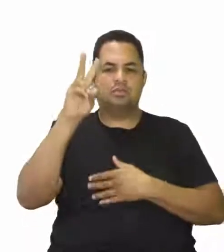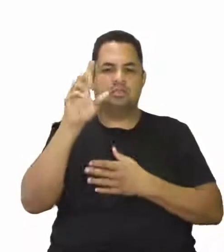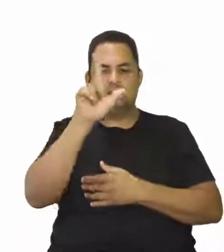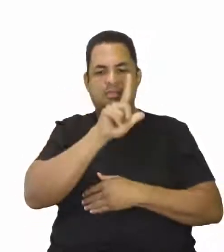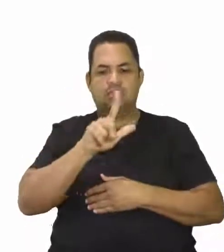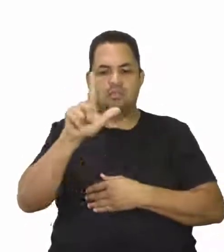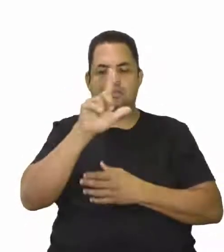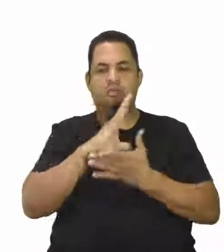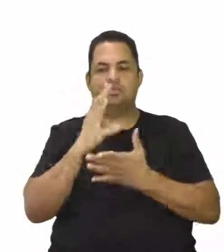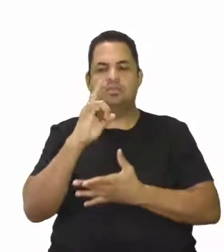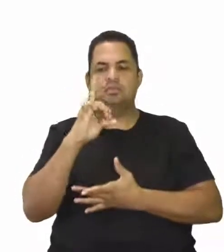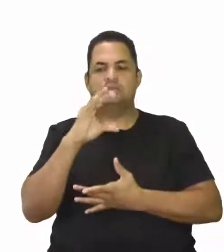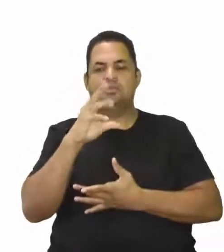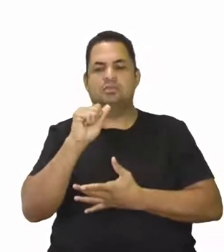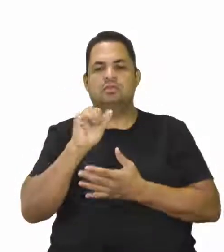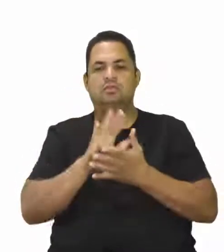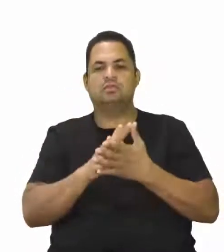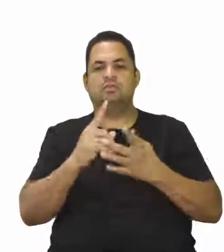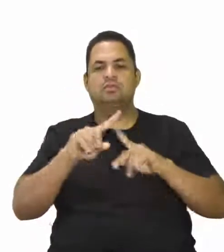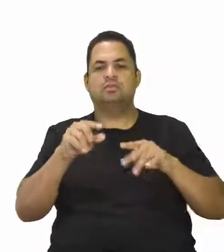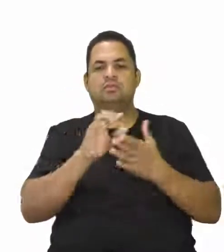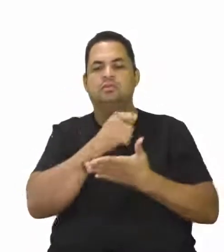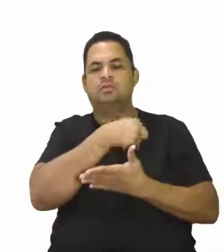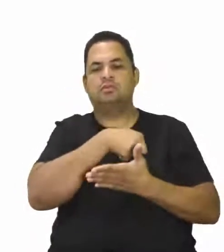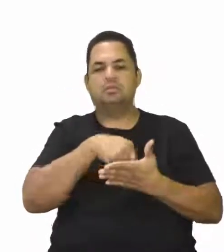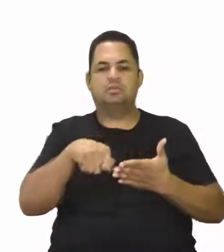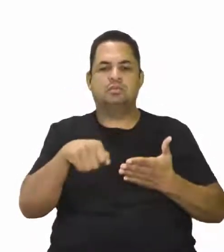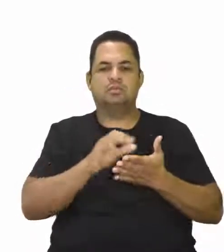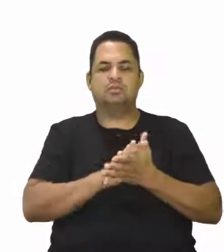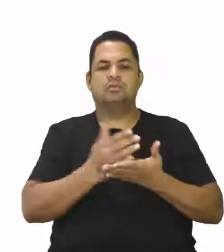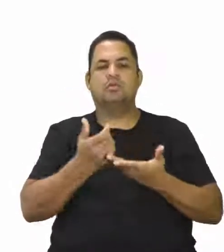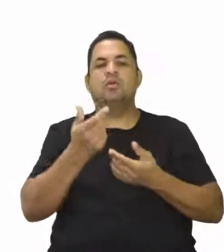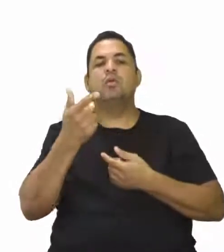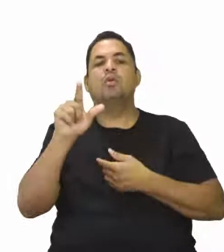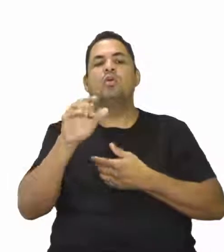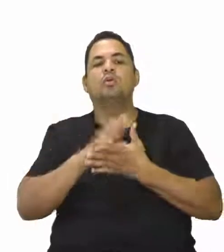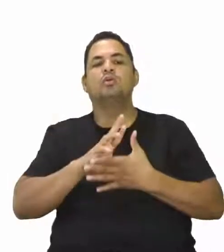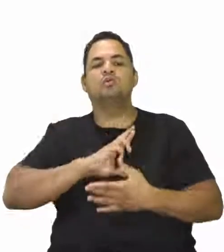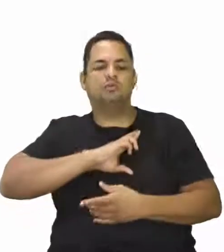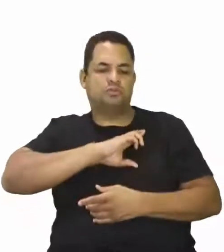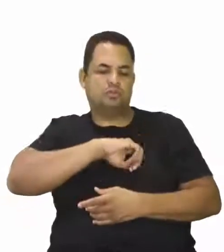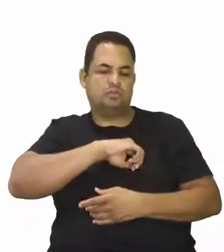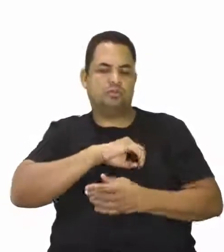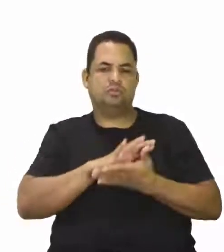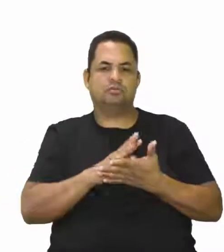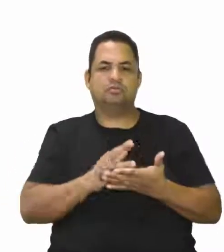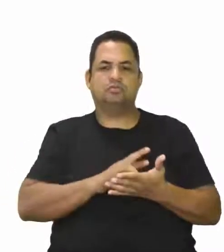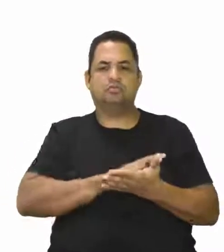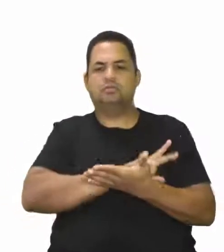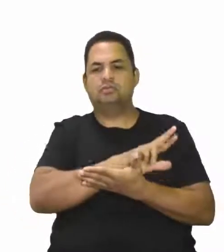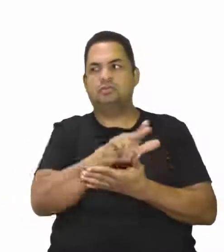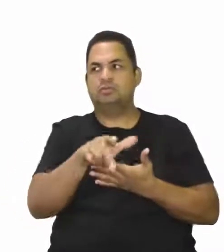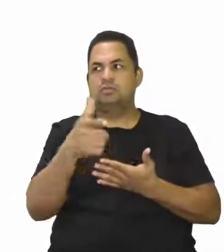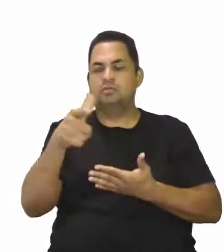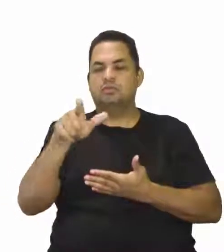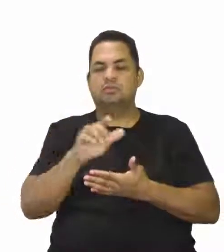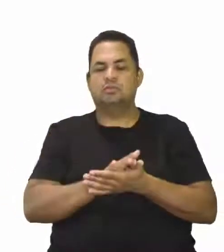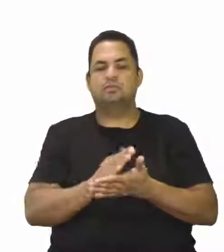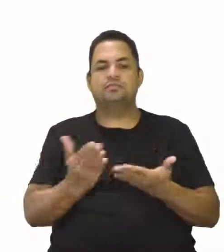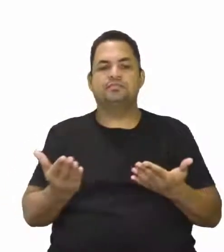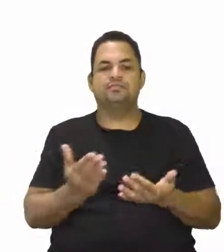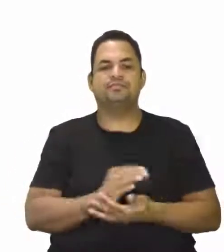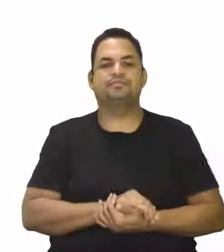mesmo. Mas ele escreveu muitos outros romances, muitíssimos outros.